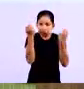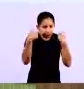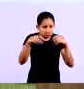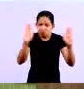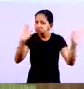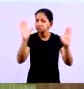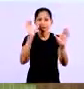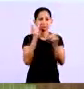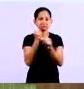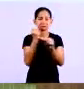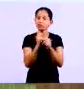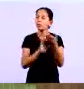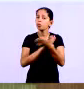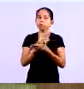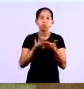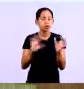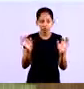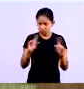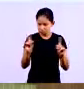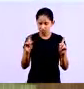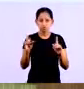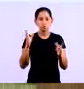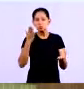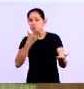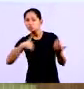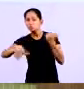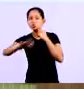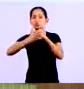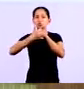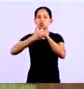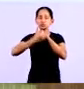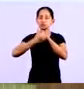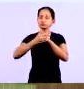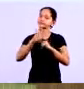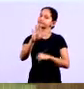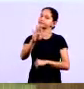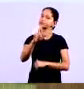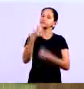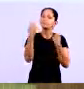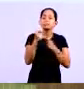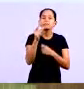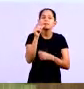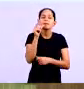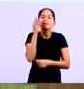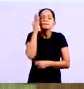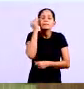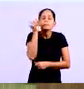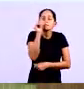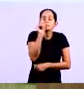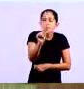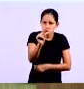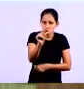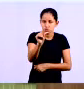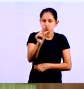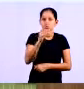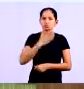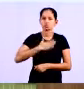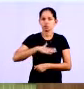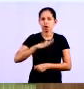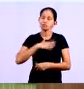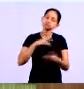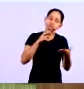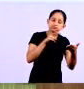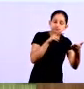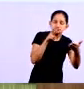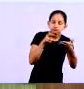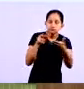entender tudo de contabilidade, ele não precisa entender tudo de tributo, mas ele tem que ter uma noção disso para que ele possa se defender do sistema tributário.